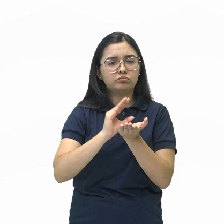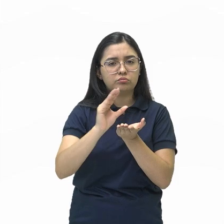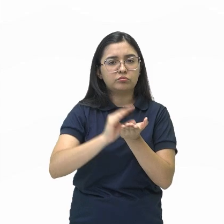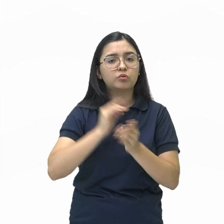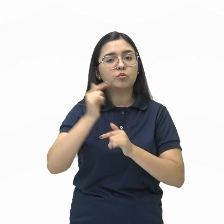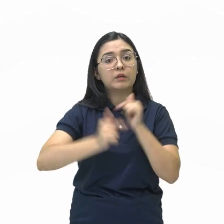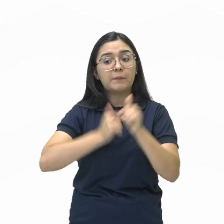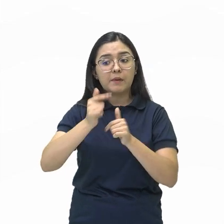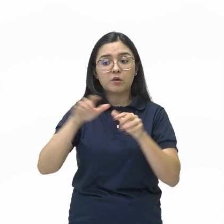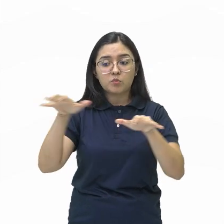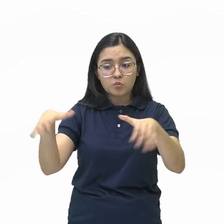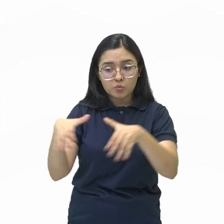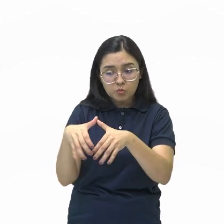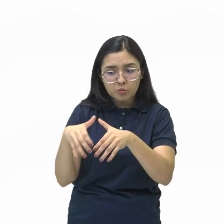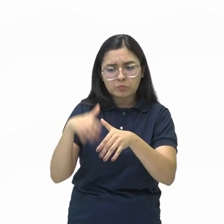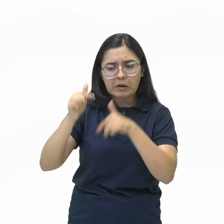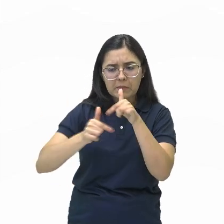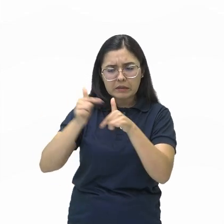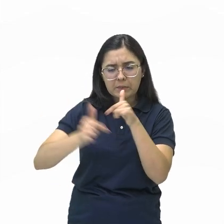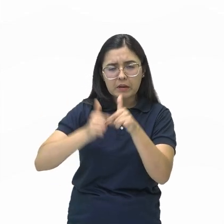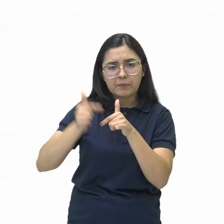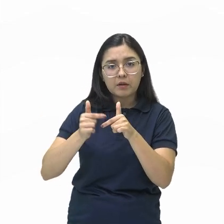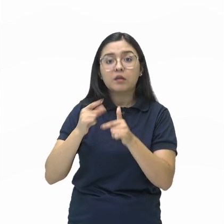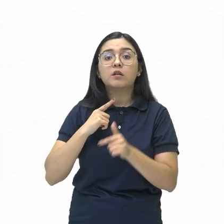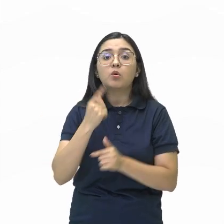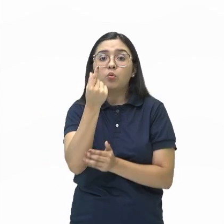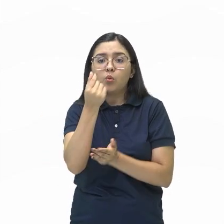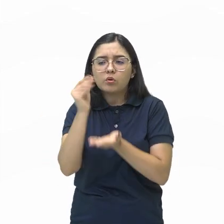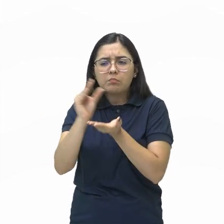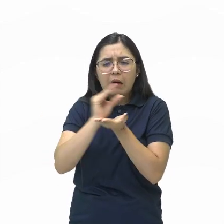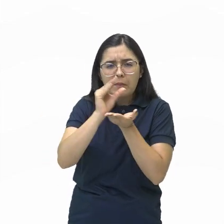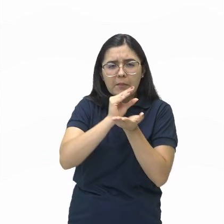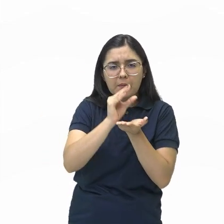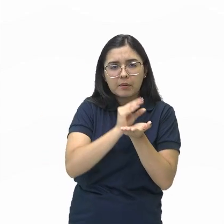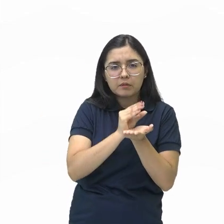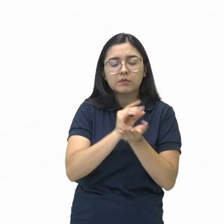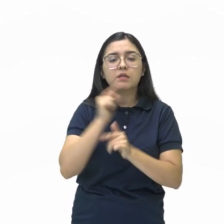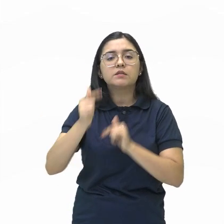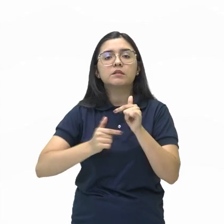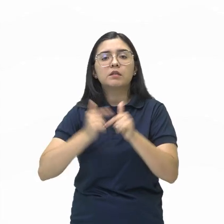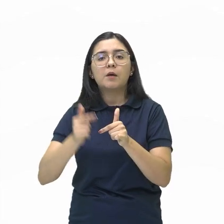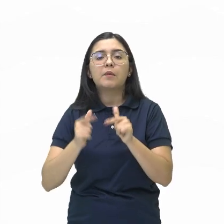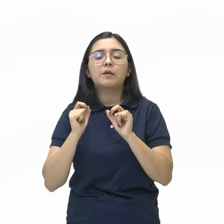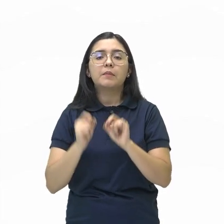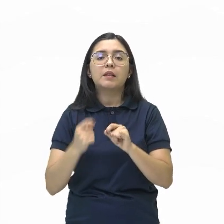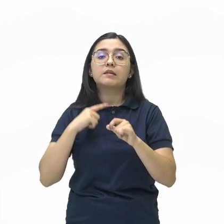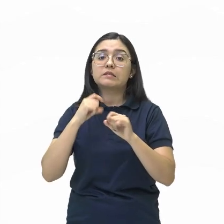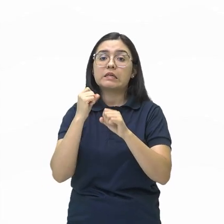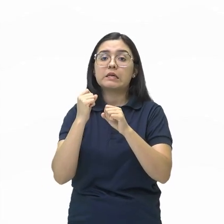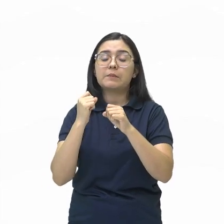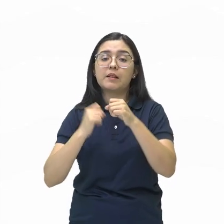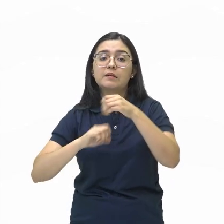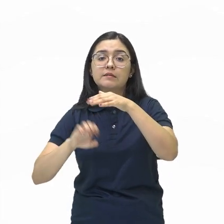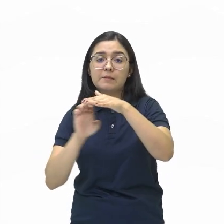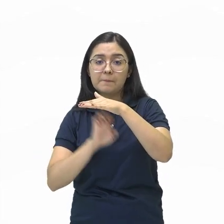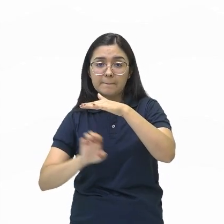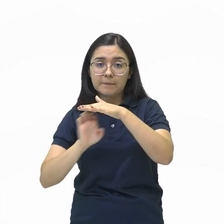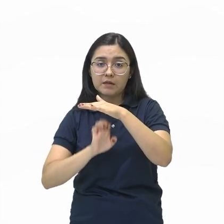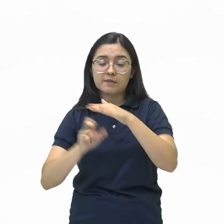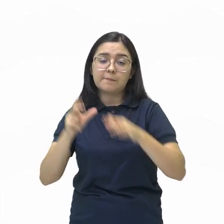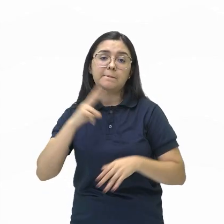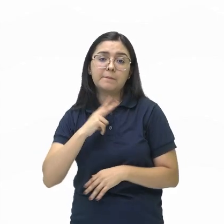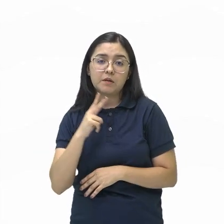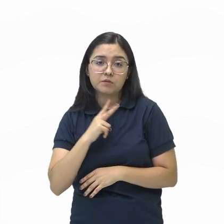trabalho coletivo. Esse trabalho ele é fornecido pelas empresas privadas,